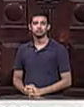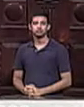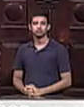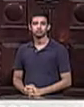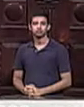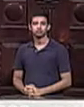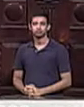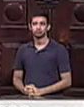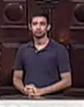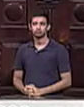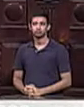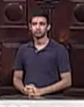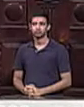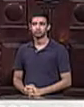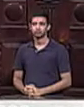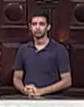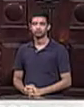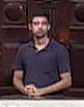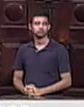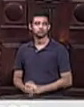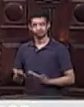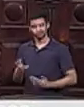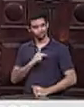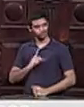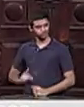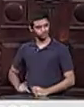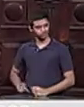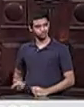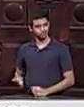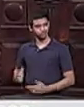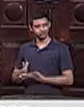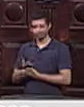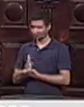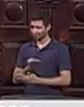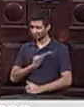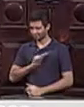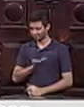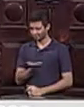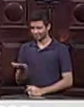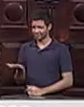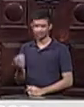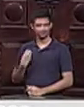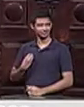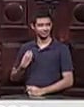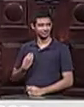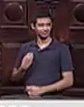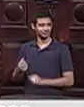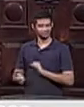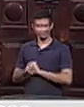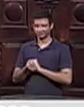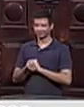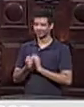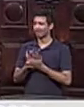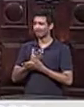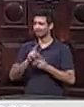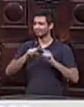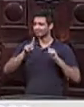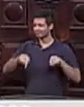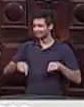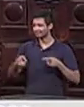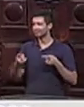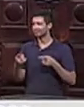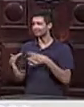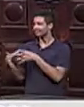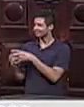Senhor presidente, nobres colegas, quero saudar os servidores que se encontram nas